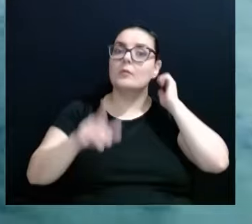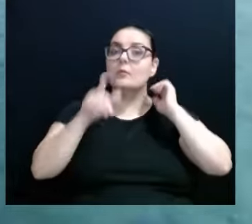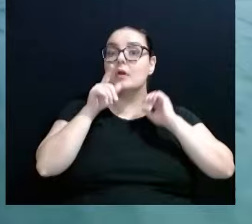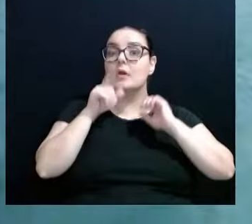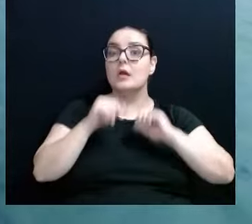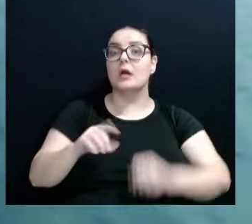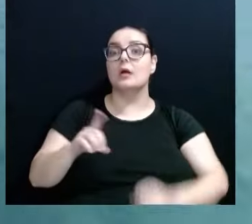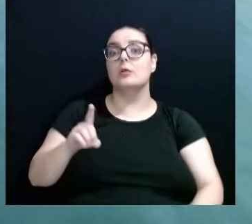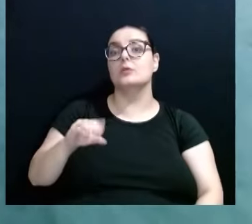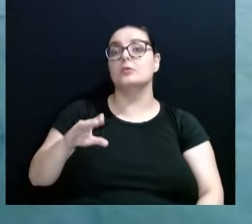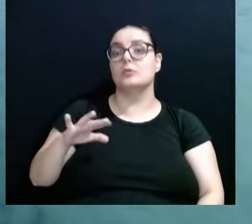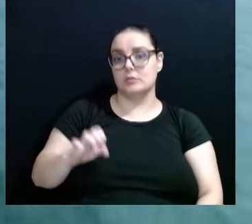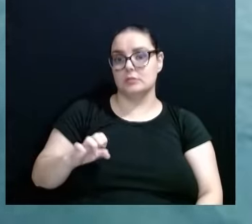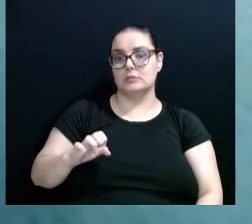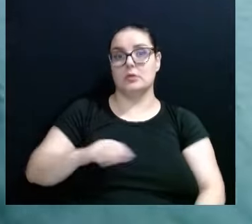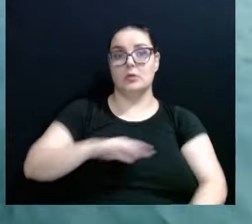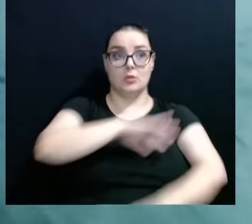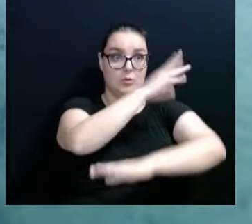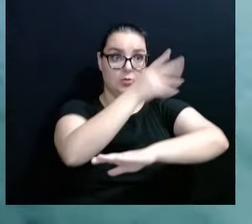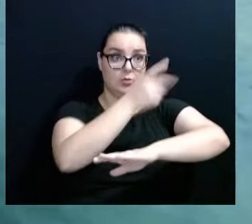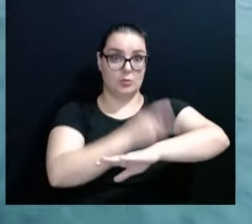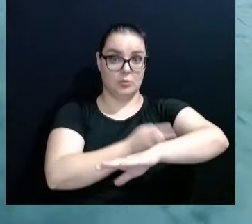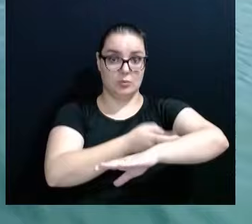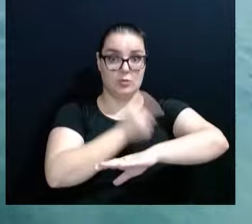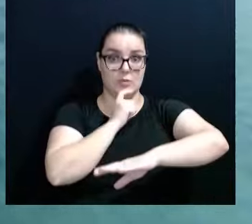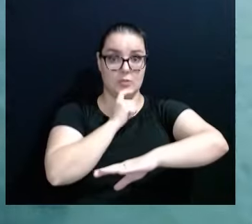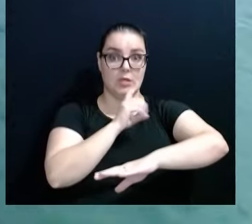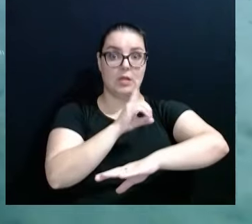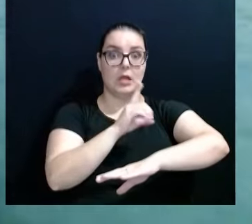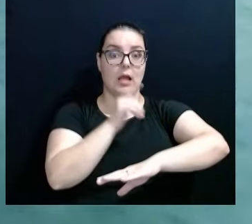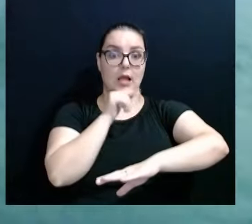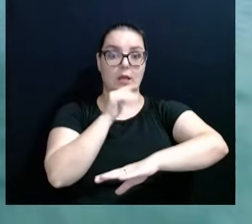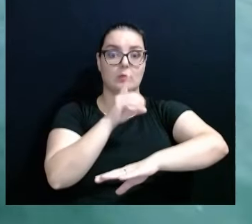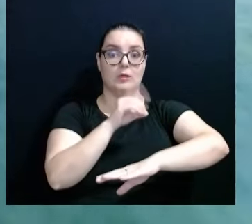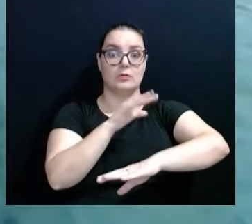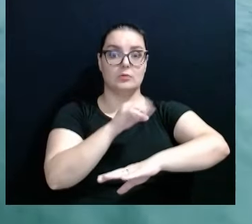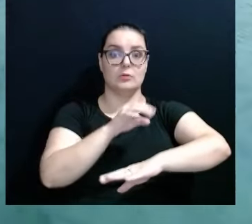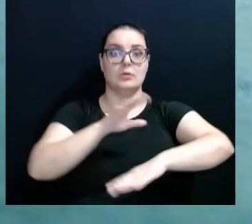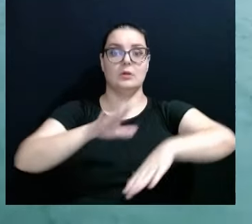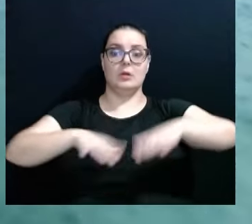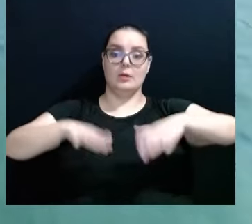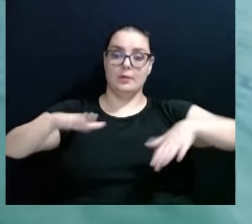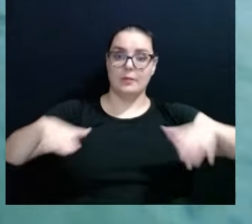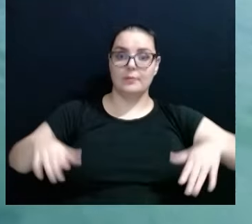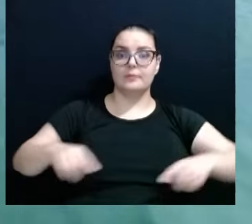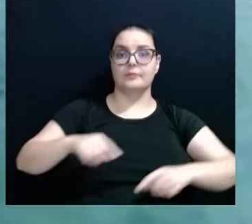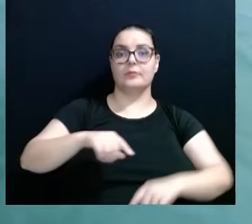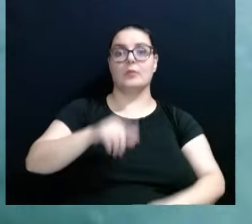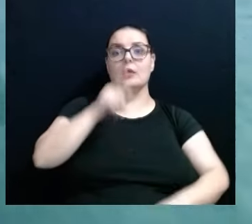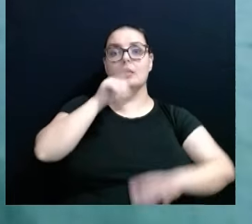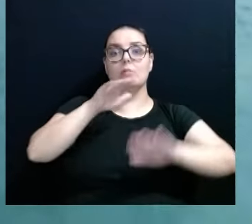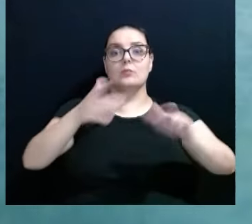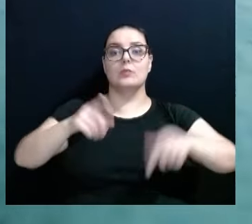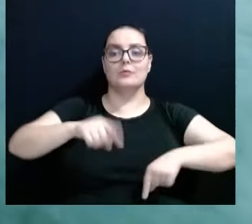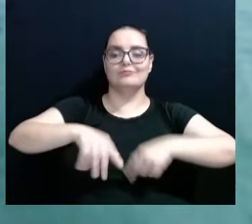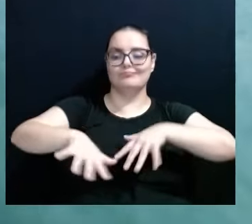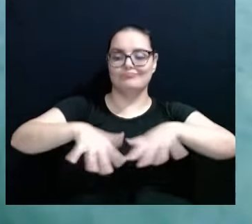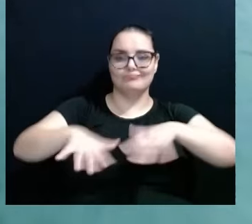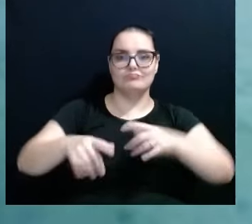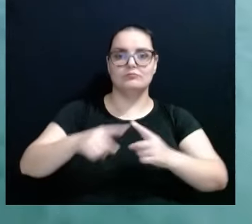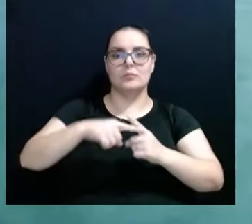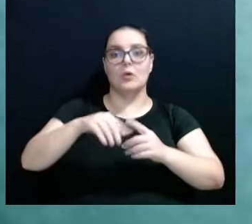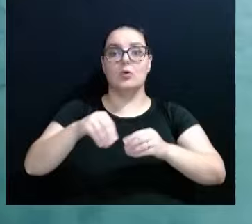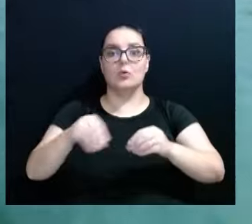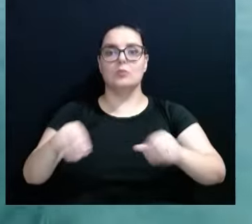mais água doce, né? Porque o gelo é sempre água doce, né? Você tem entrada de água doce, isso mexe com a salinidade do mar, e